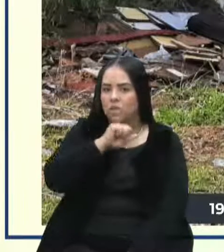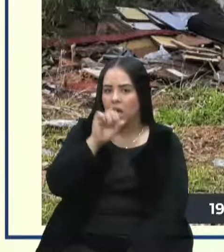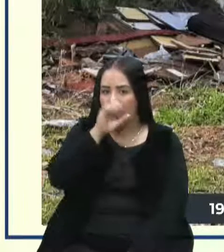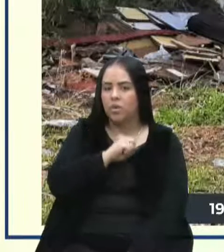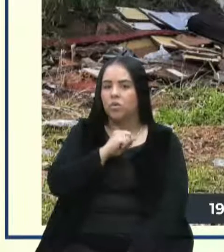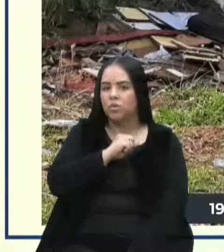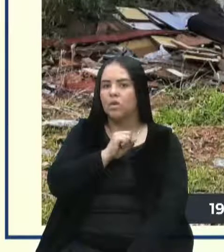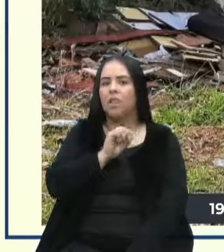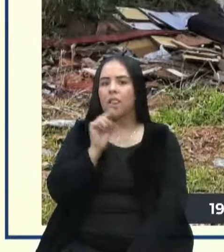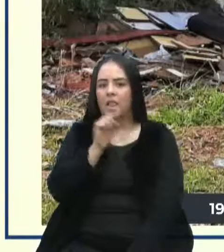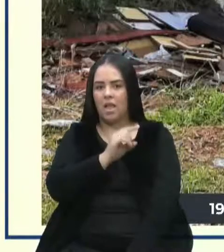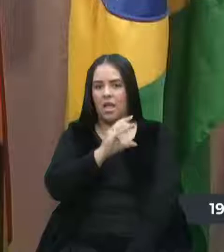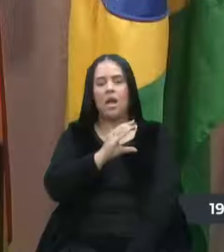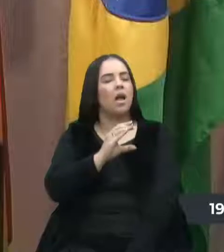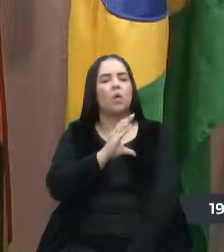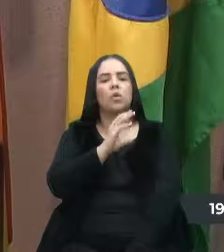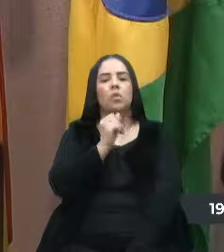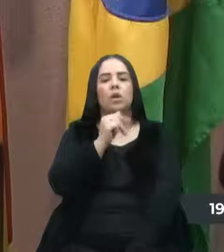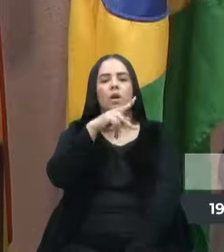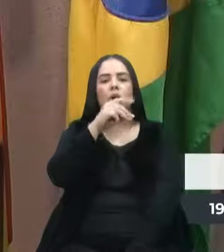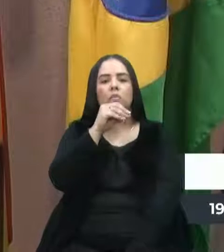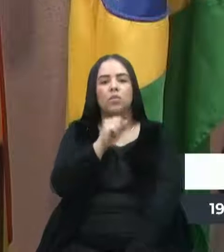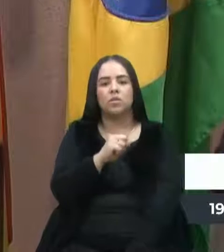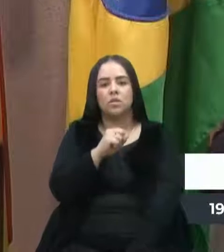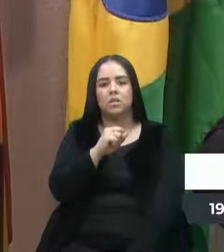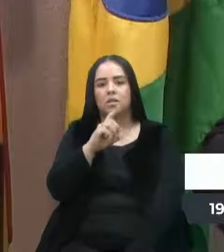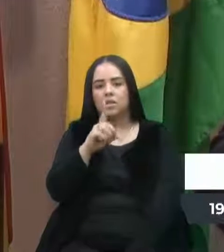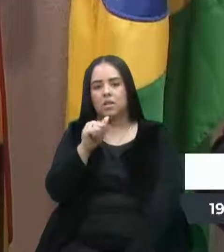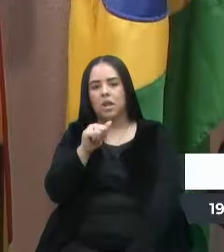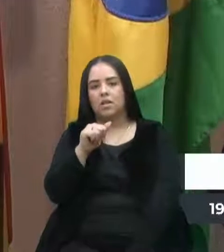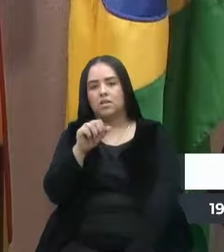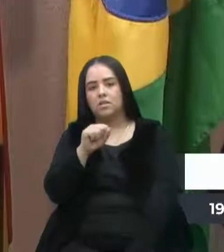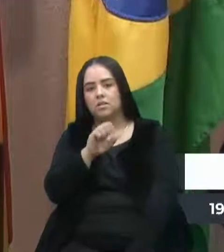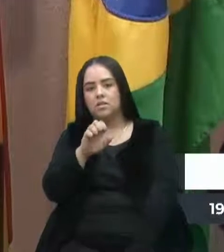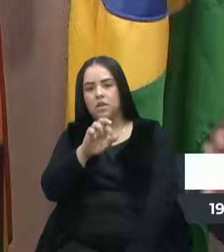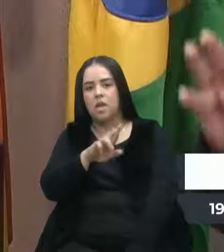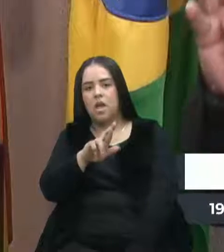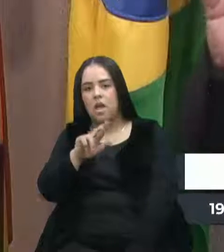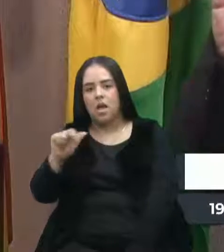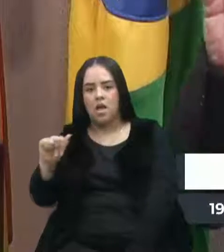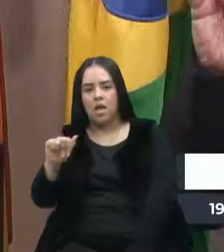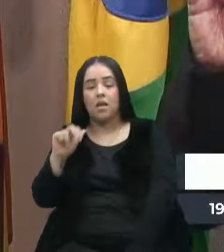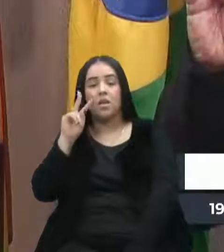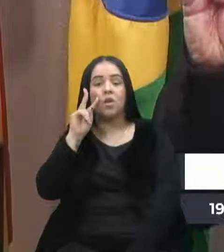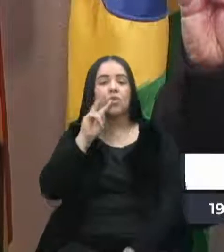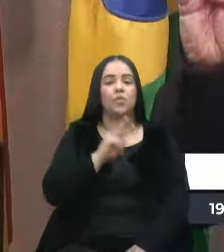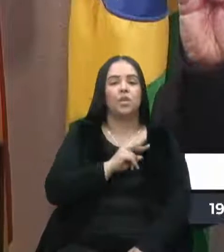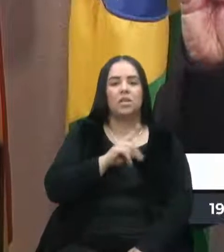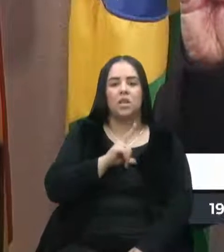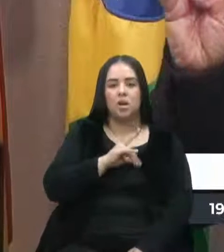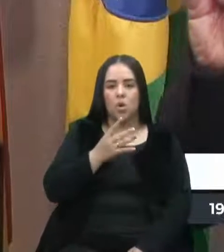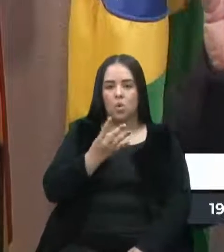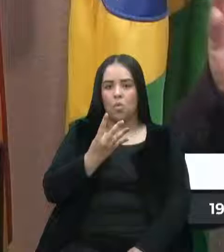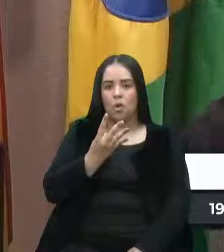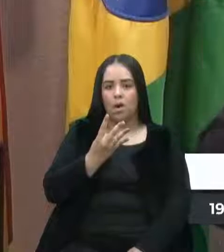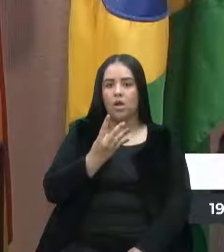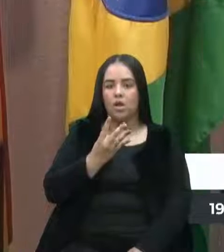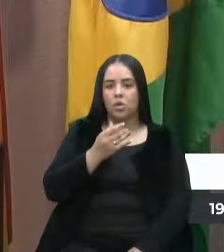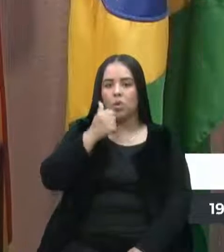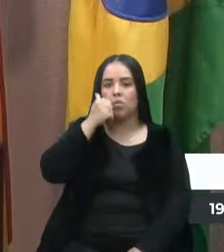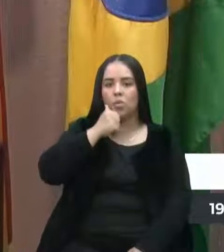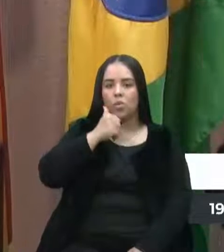e no campo da Serra uma das coisas que me chamou muita atenção no campo da Serra Eu verifiquei 4 senhoras